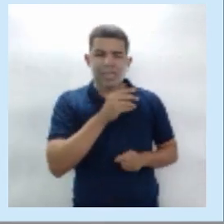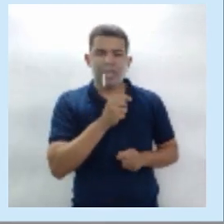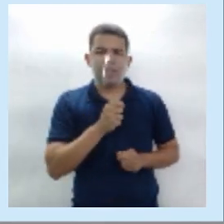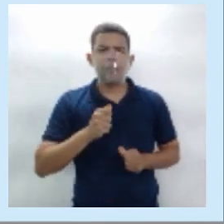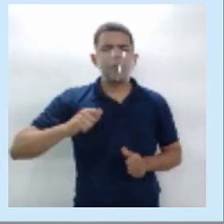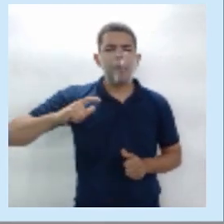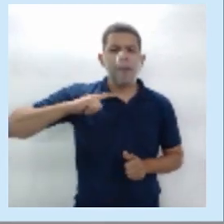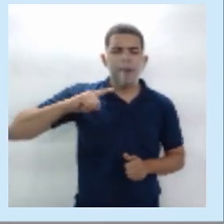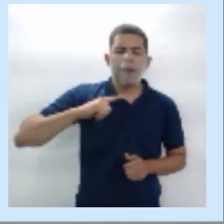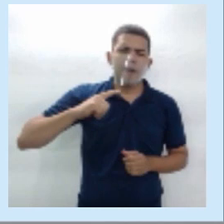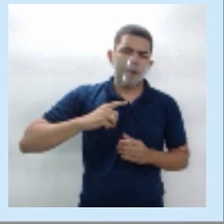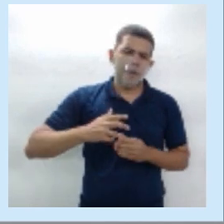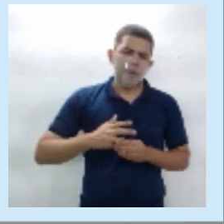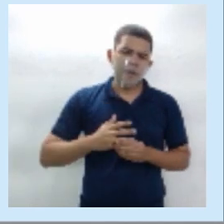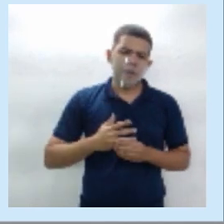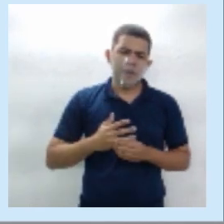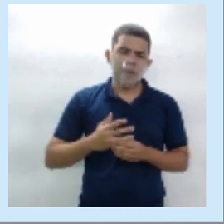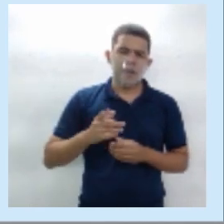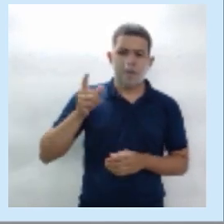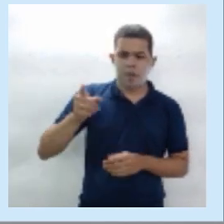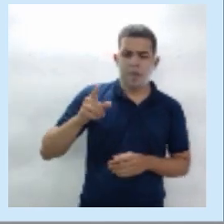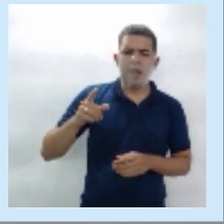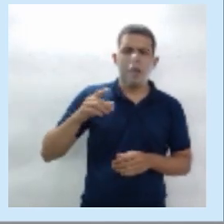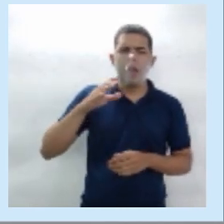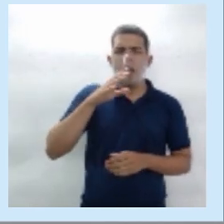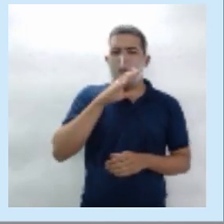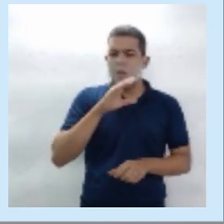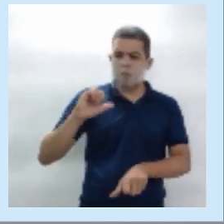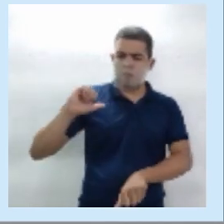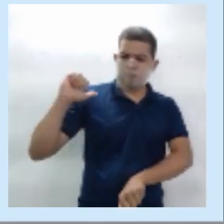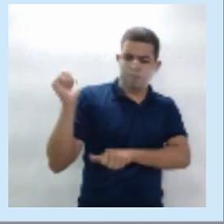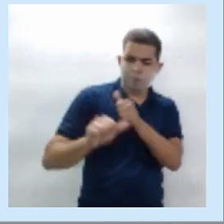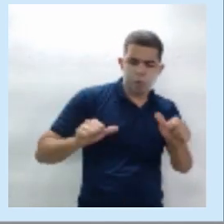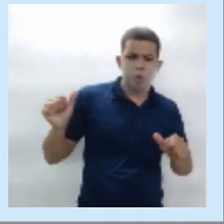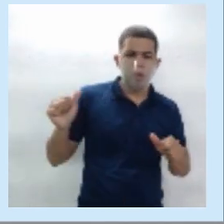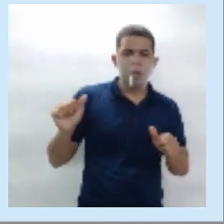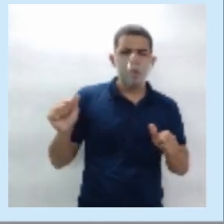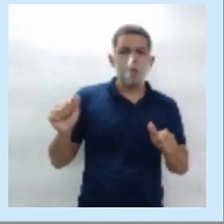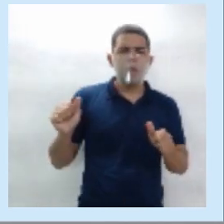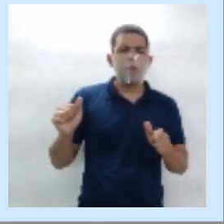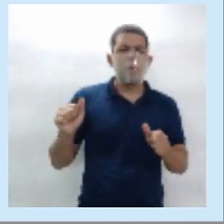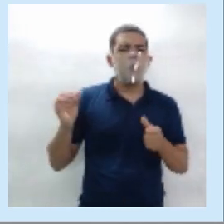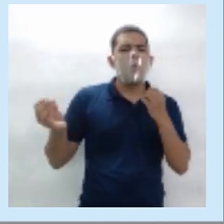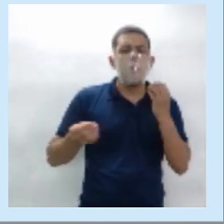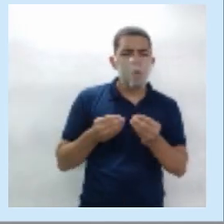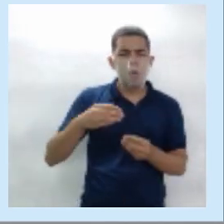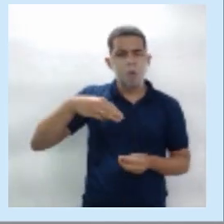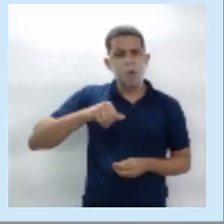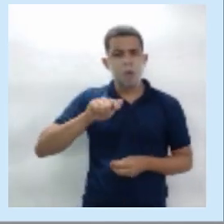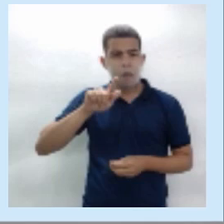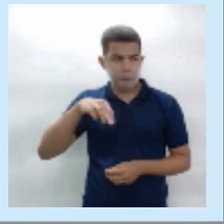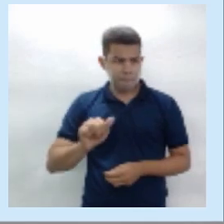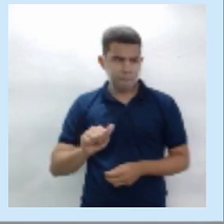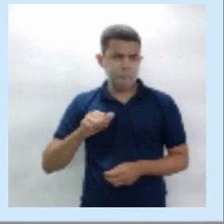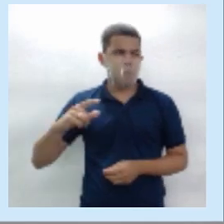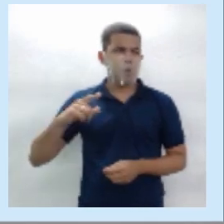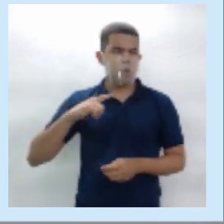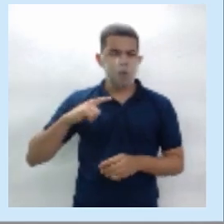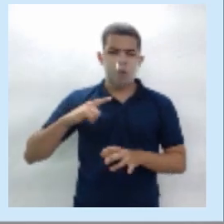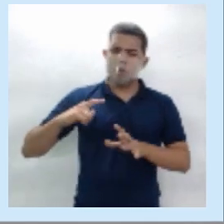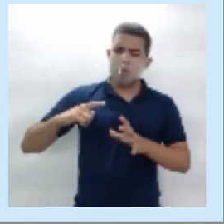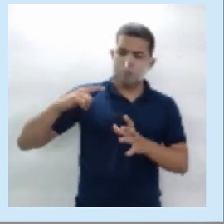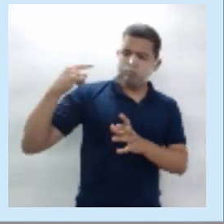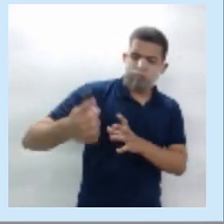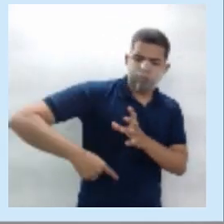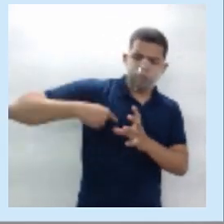calor existe aí, o calor por convecção. Então o magma ele fica ali, ó, na sua parte,